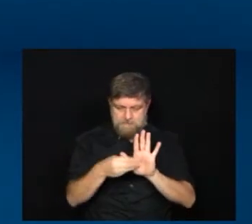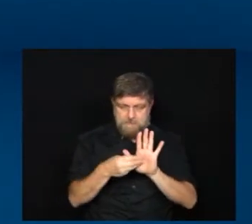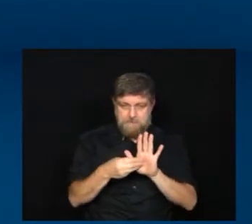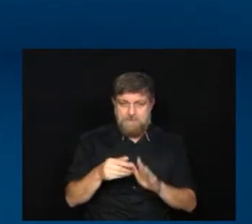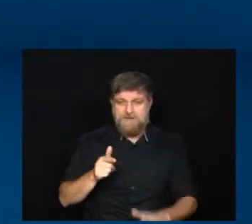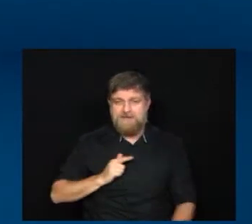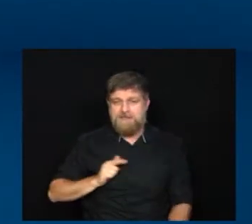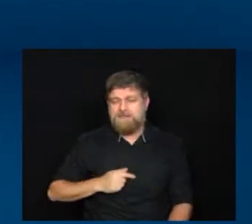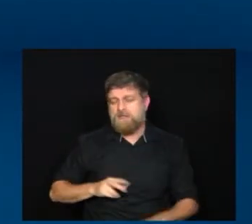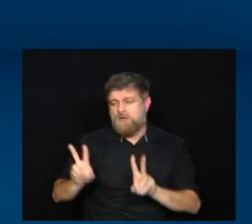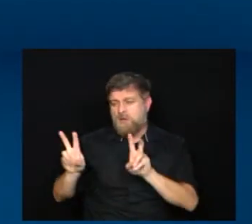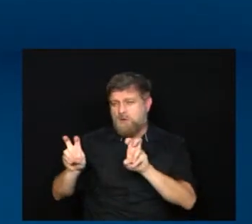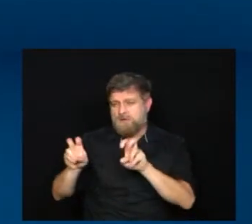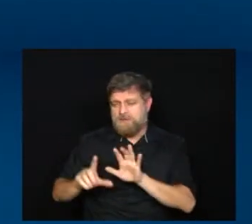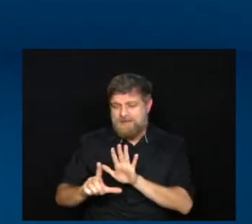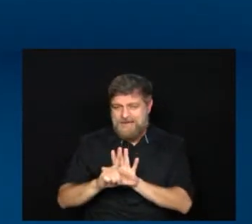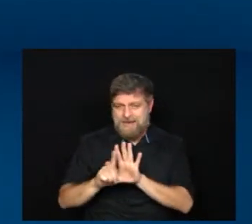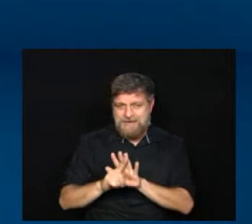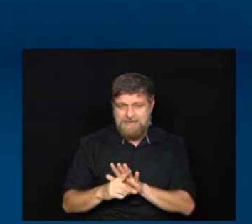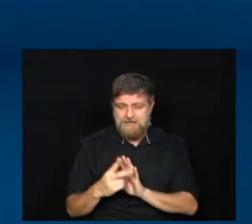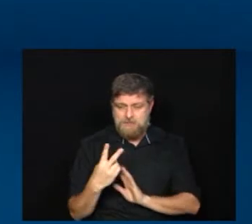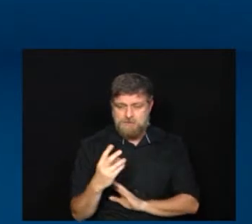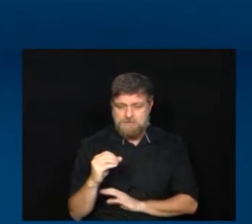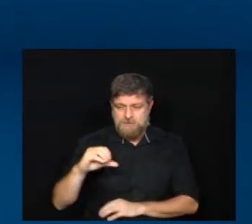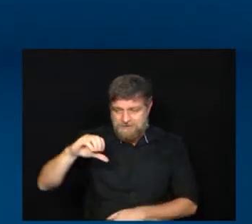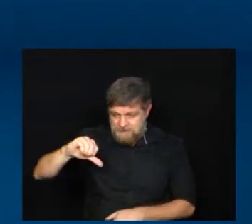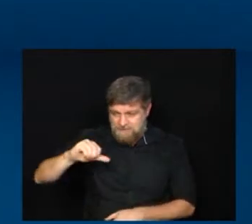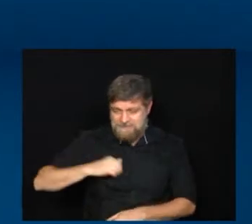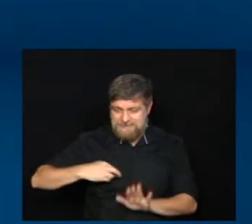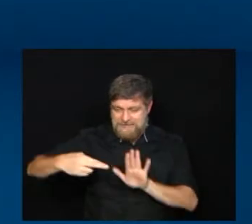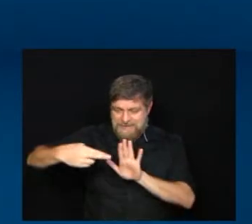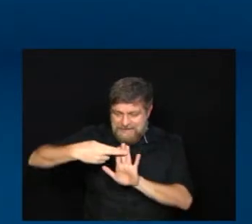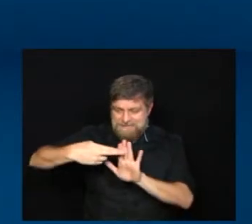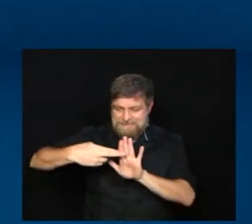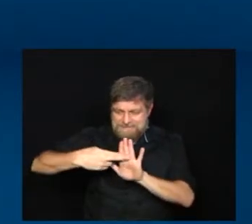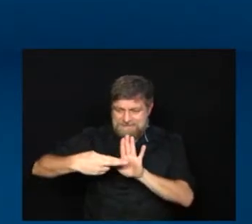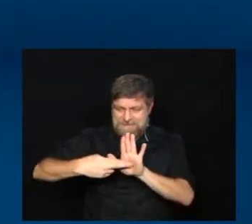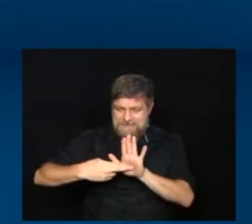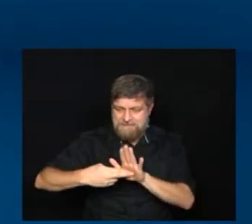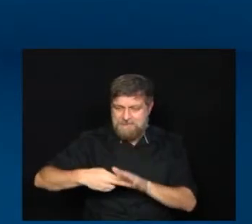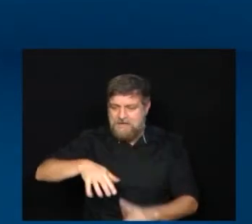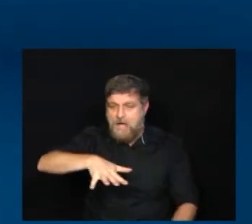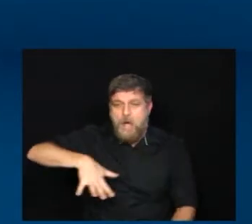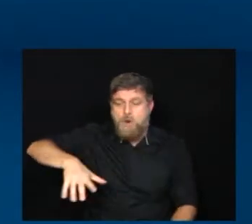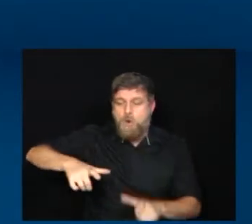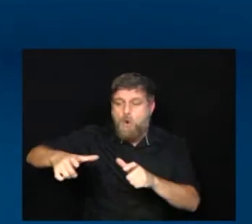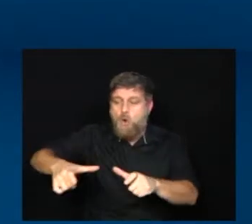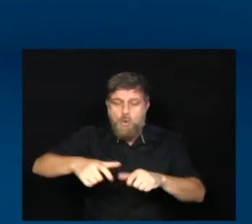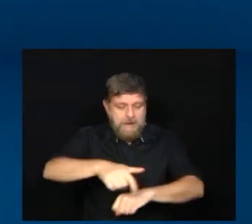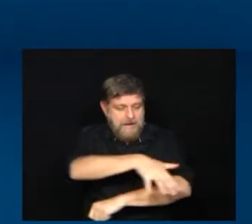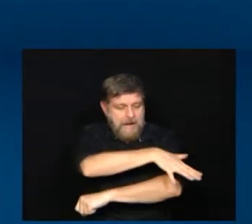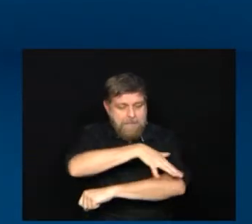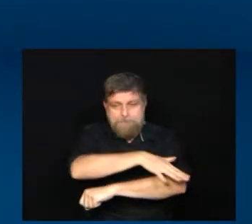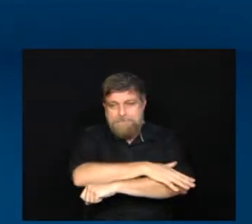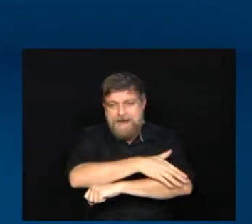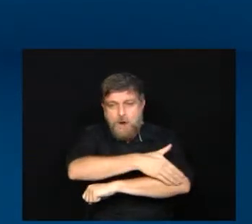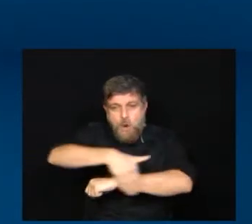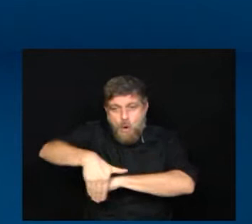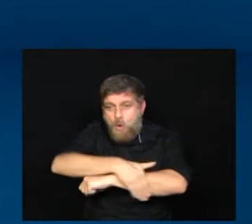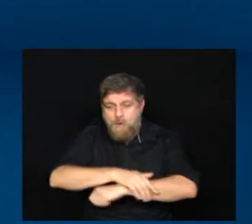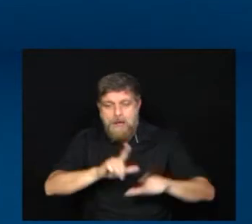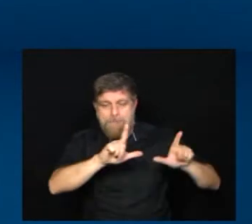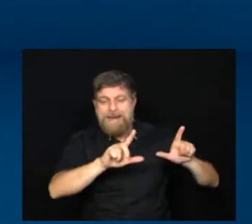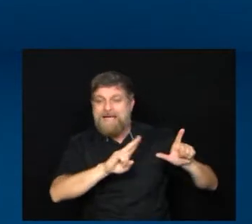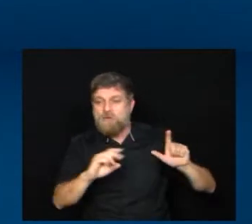acresce dispositivos à lei de 2009, que trata dos critérios para a denominação de vias próprios e logradouros públicos